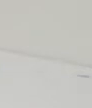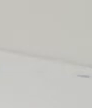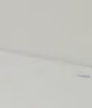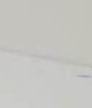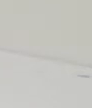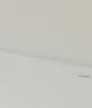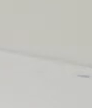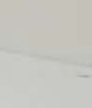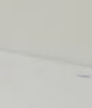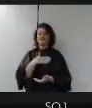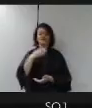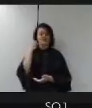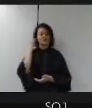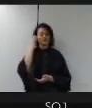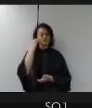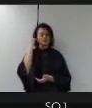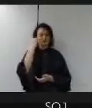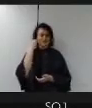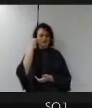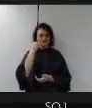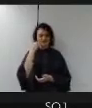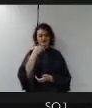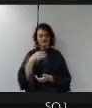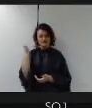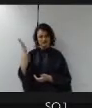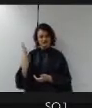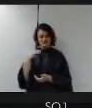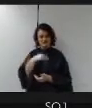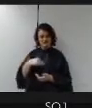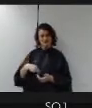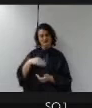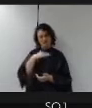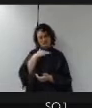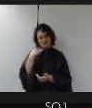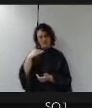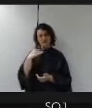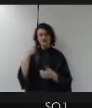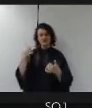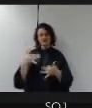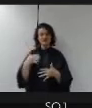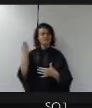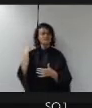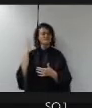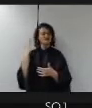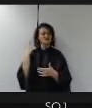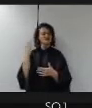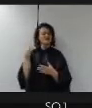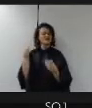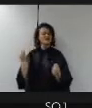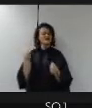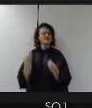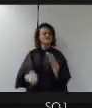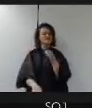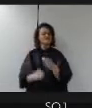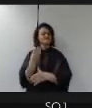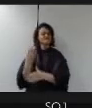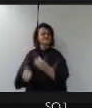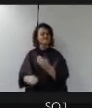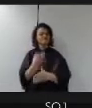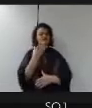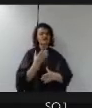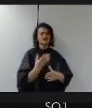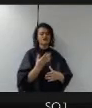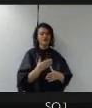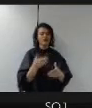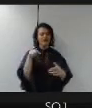pelo prazo de um ano na sessão realizada por videoconferência a corte especial do superior tribunal de justiça